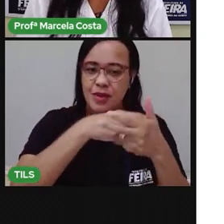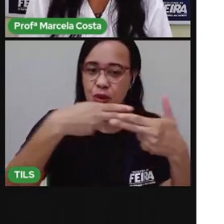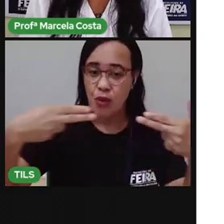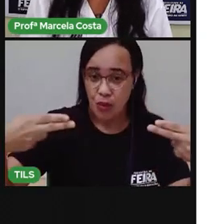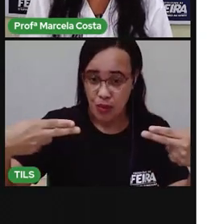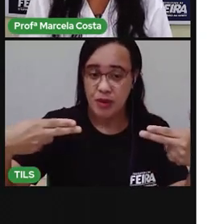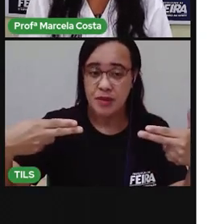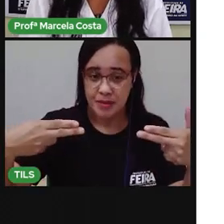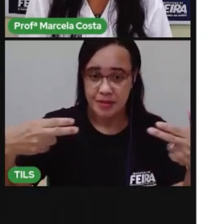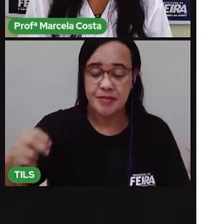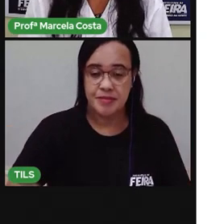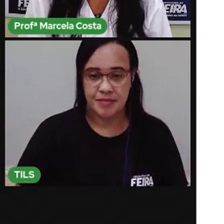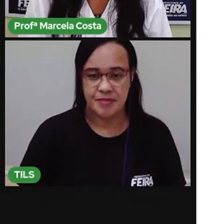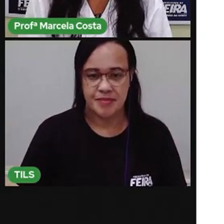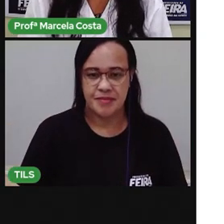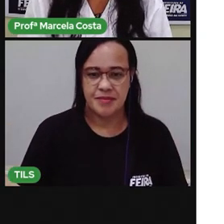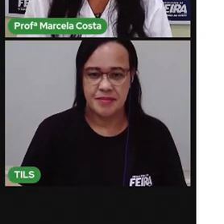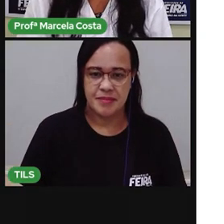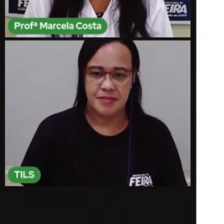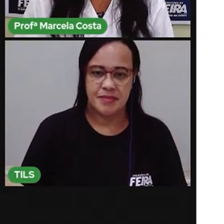produtos.